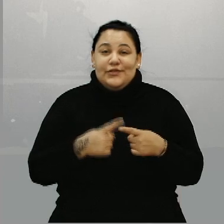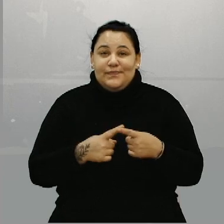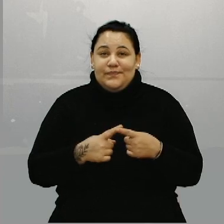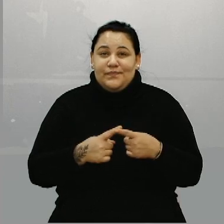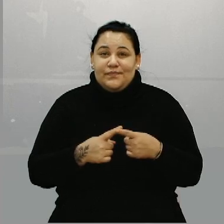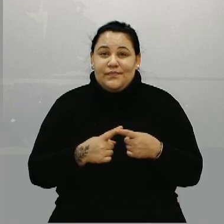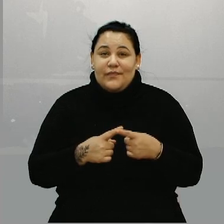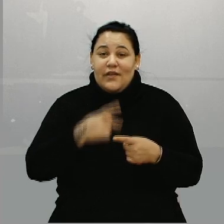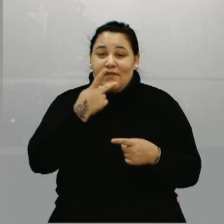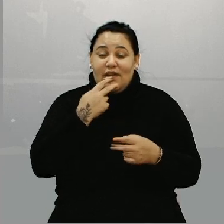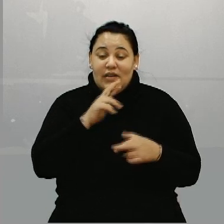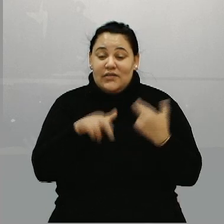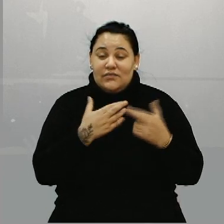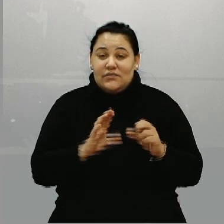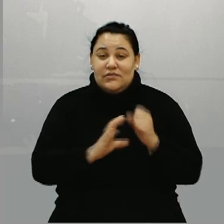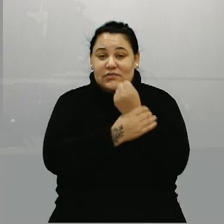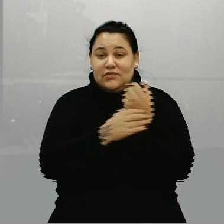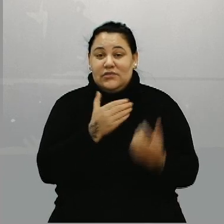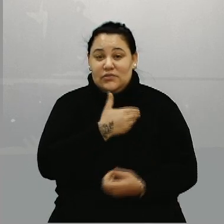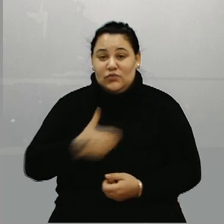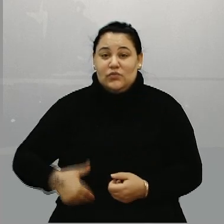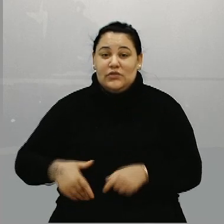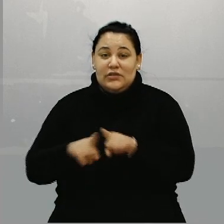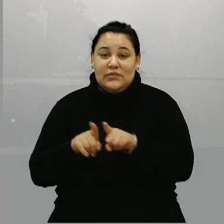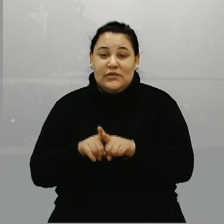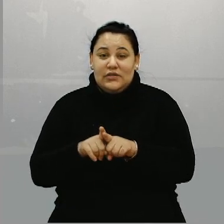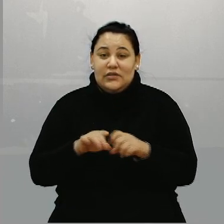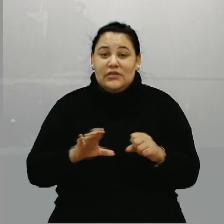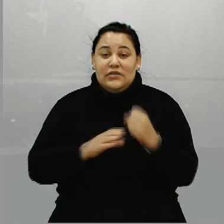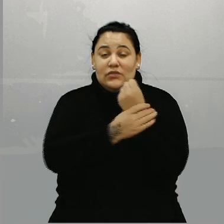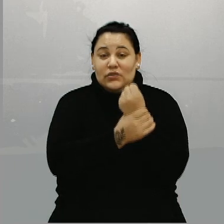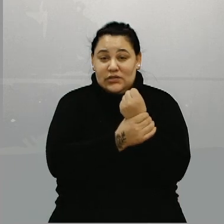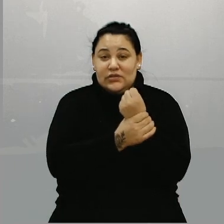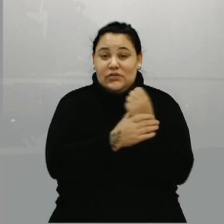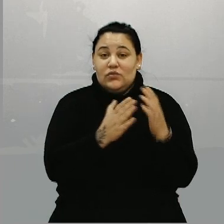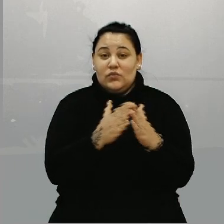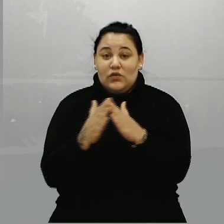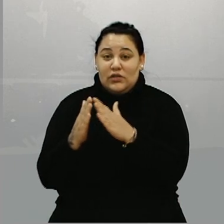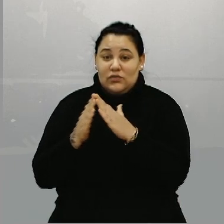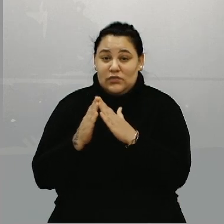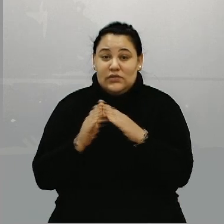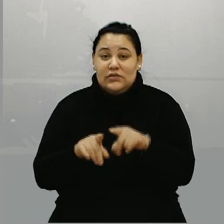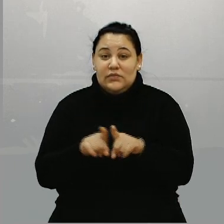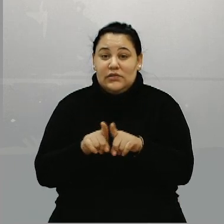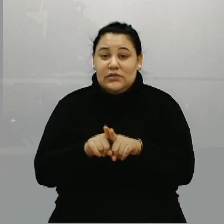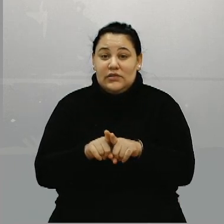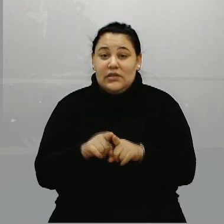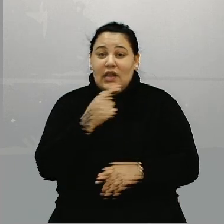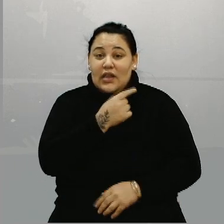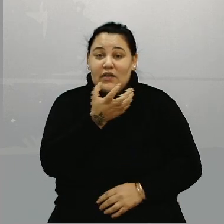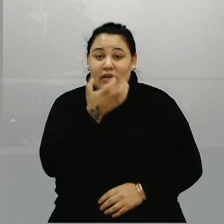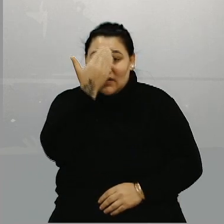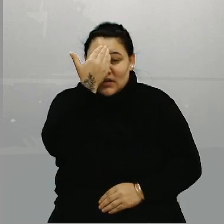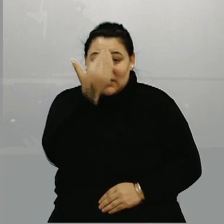segurança pública, com a segurança dos moradores. E aqui eu quero agradecer,